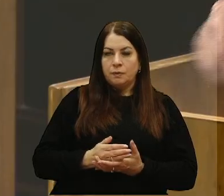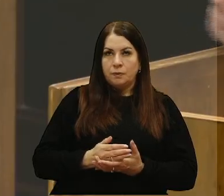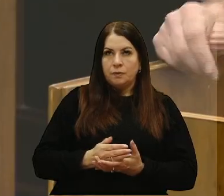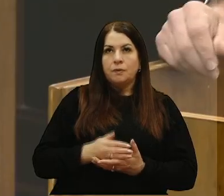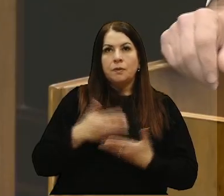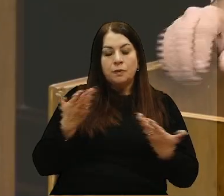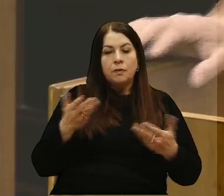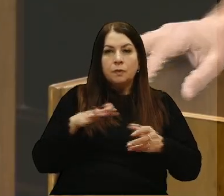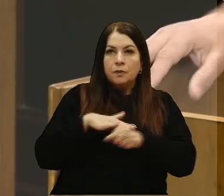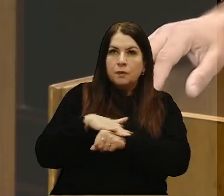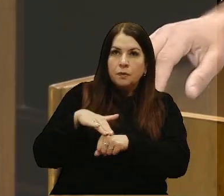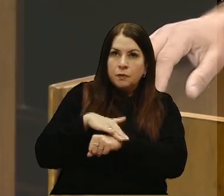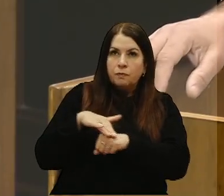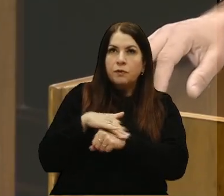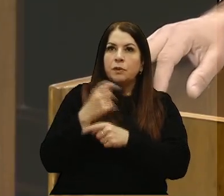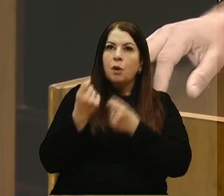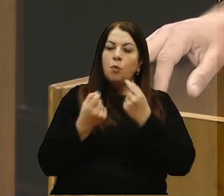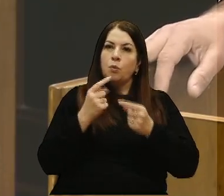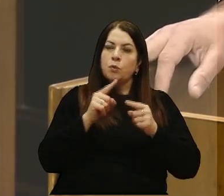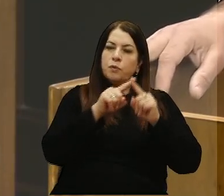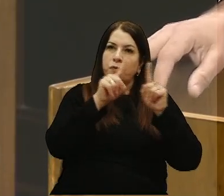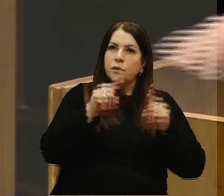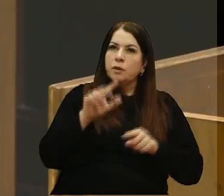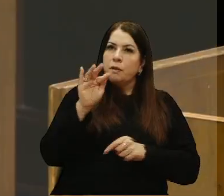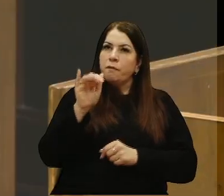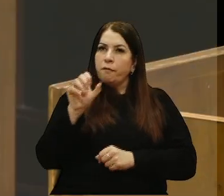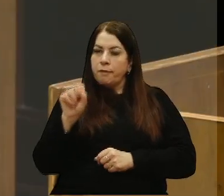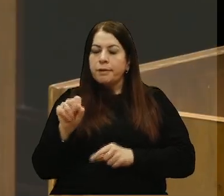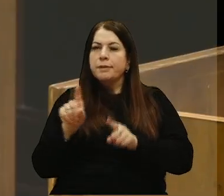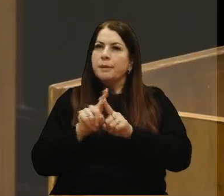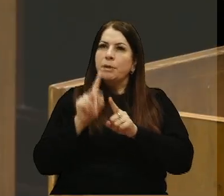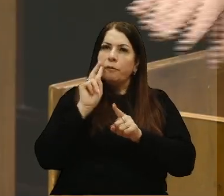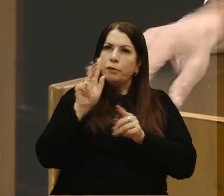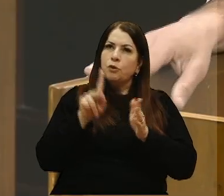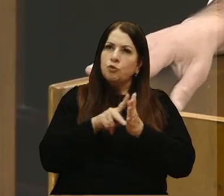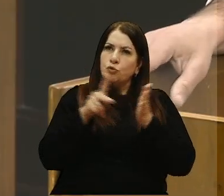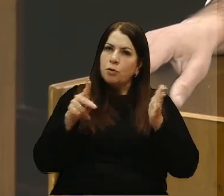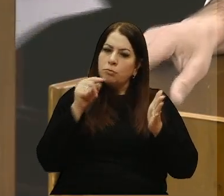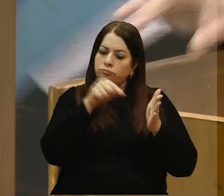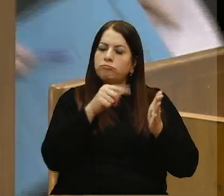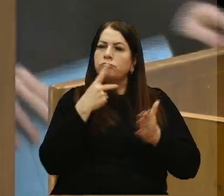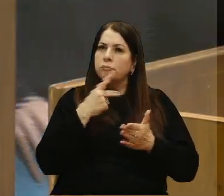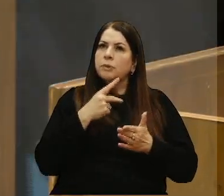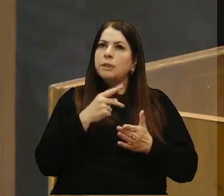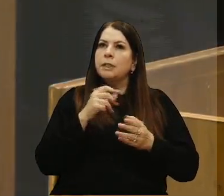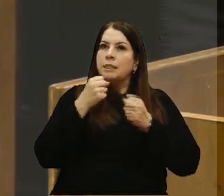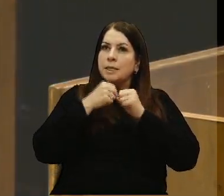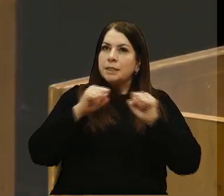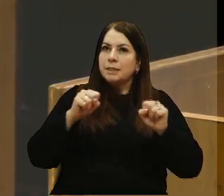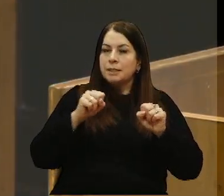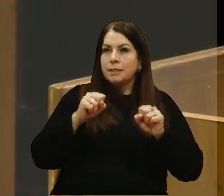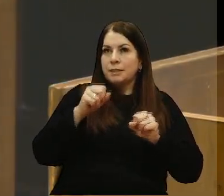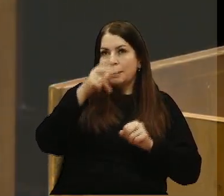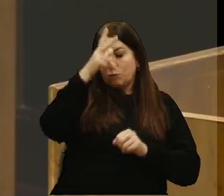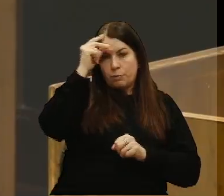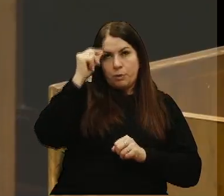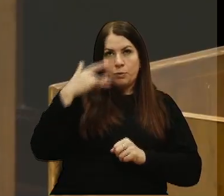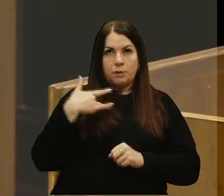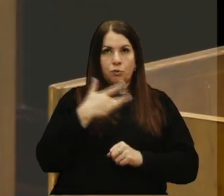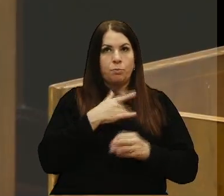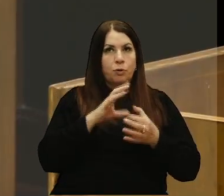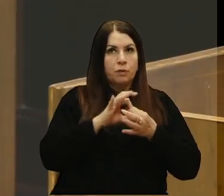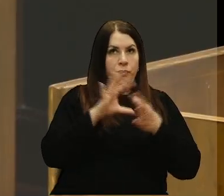E aí eu conversei com alguns servidores da FAS e também vi no jornal aqui que diz o seguinte: a Secretaria Municipal de Saúde, ela pode